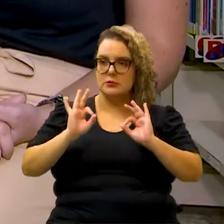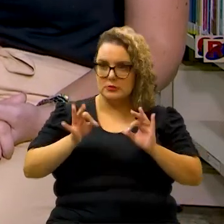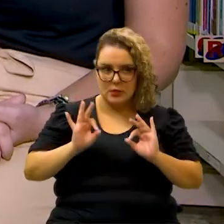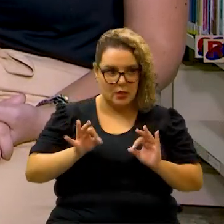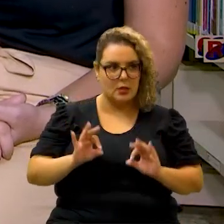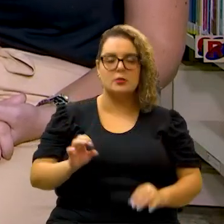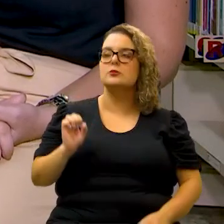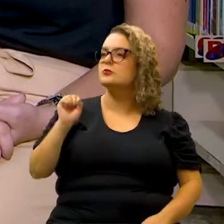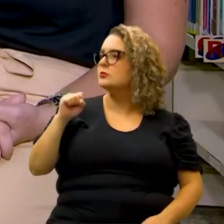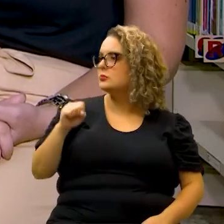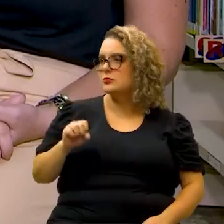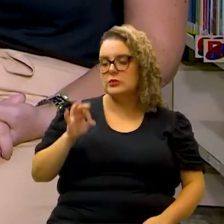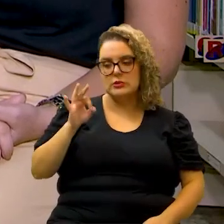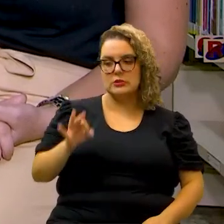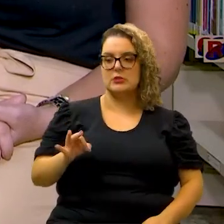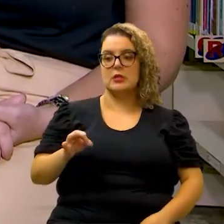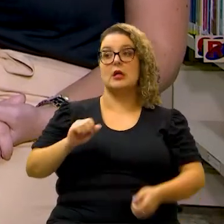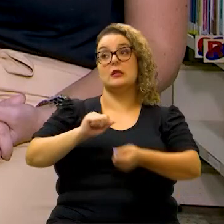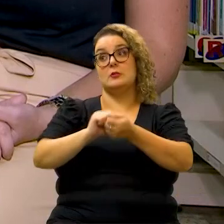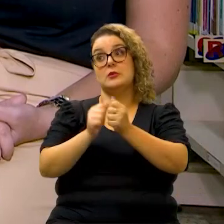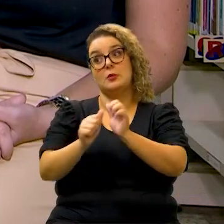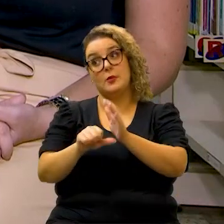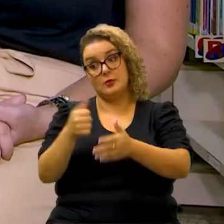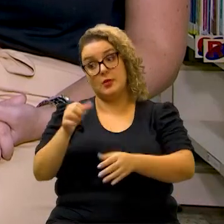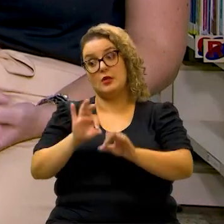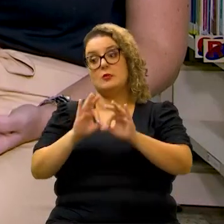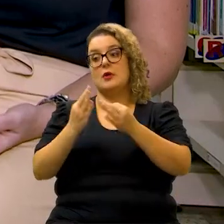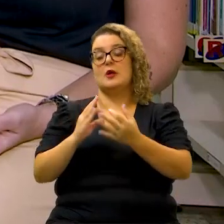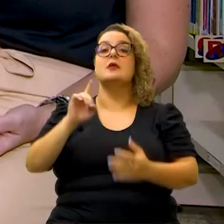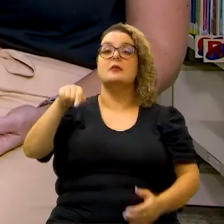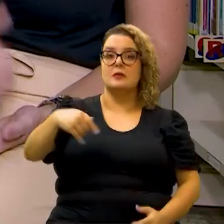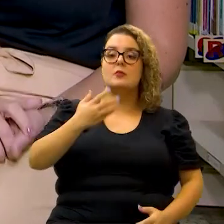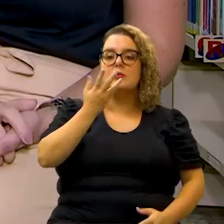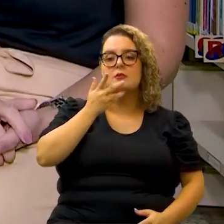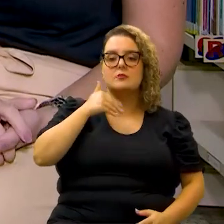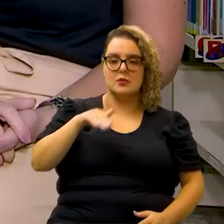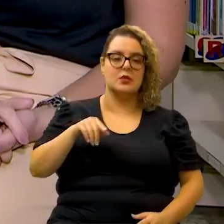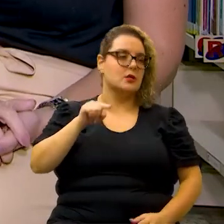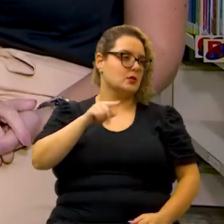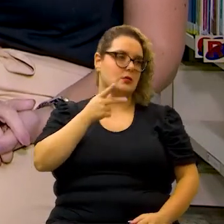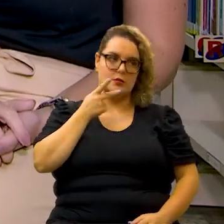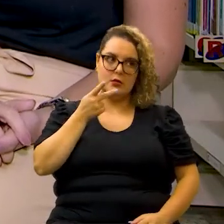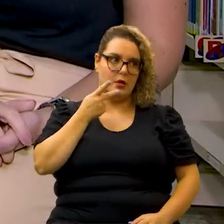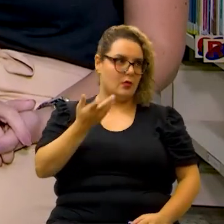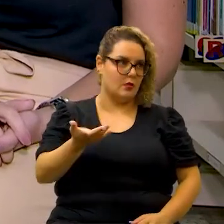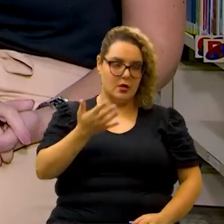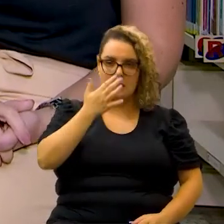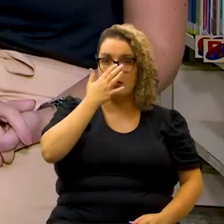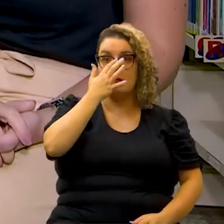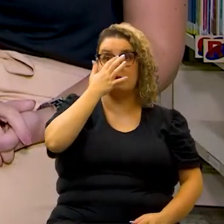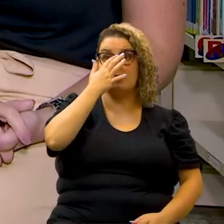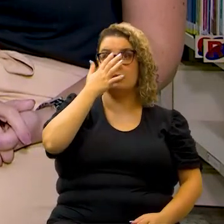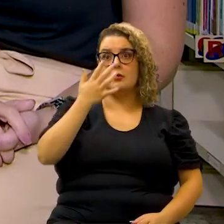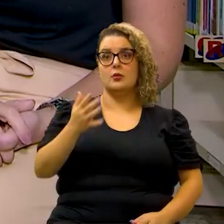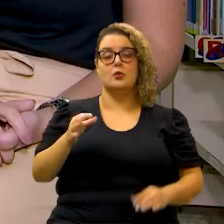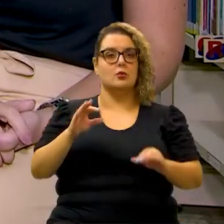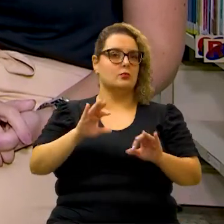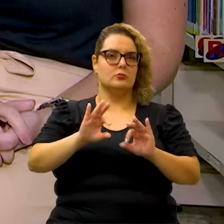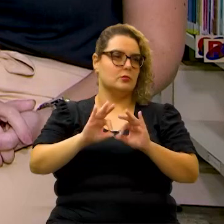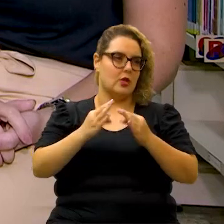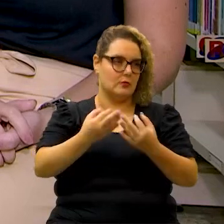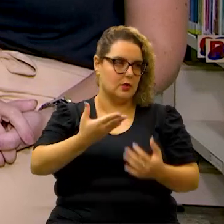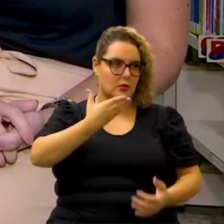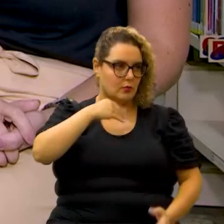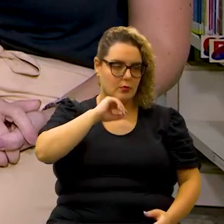certeza. Primeiramente, a adaptação é para a família, posterior para as crianças. Não, isso que você disse